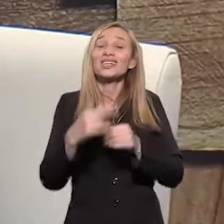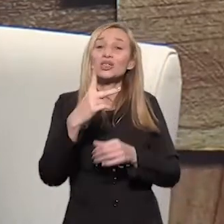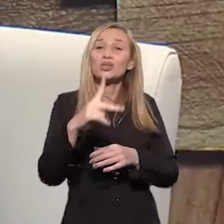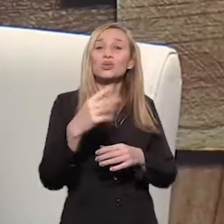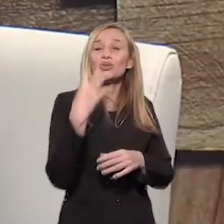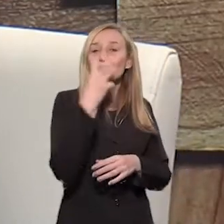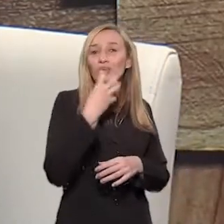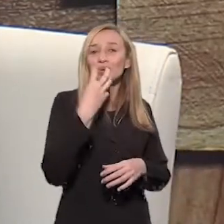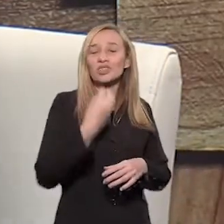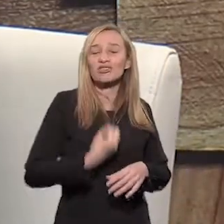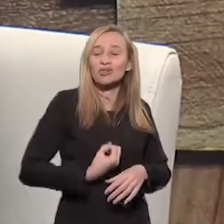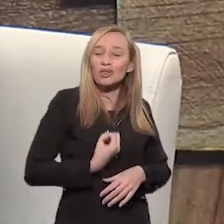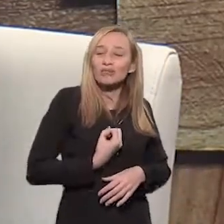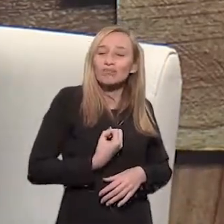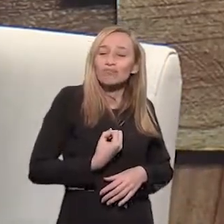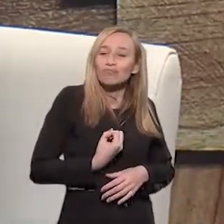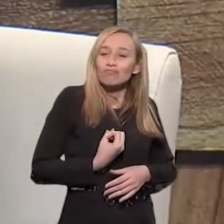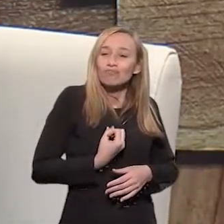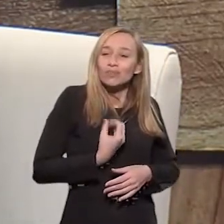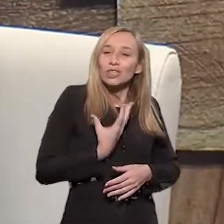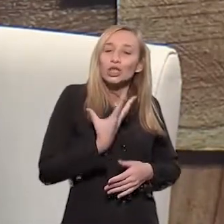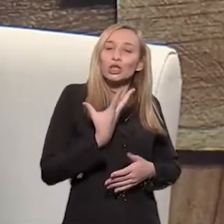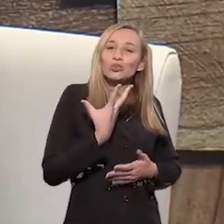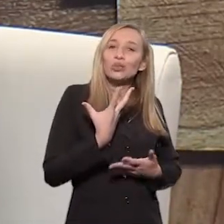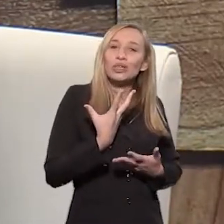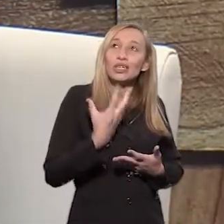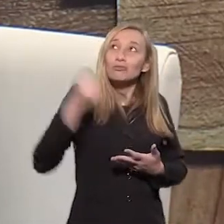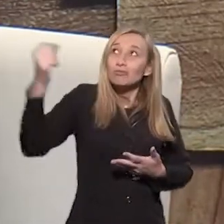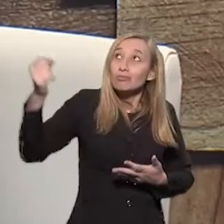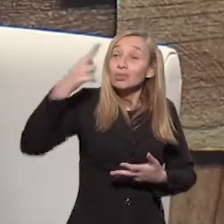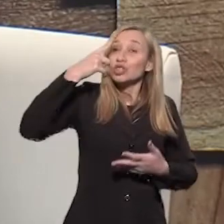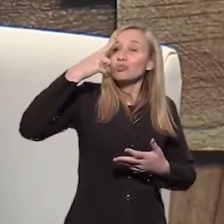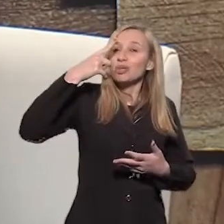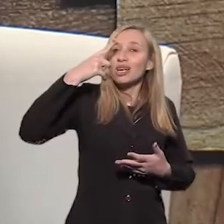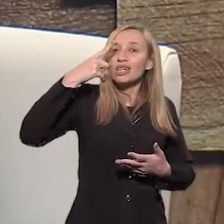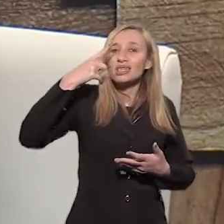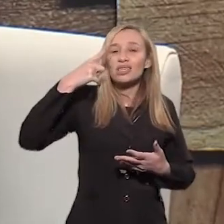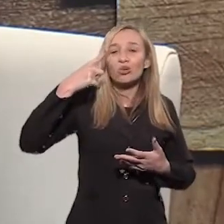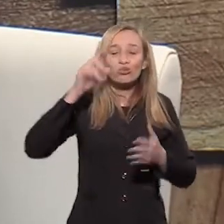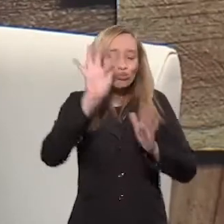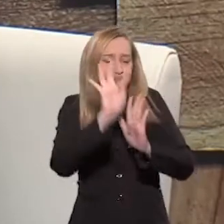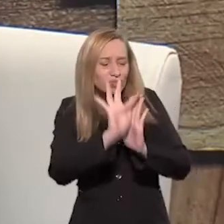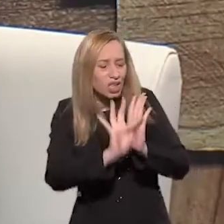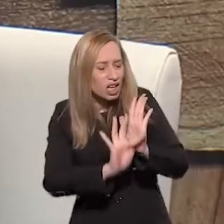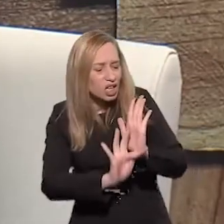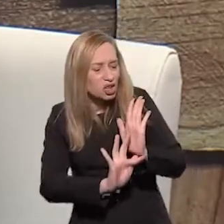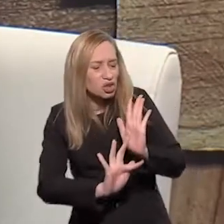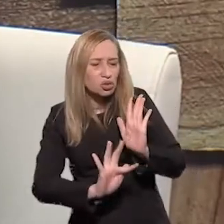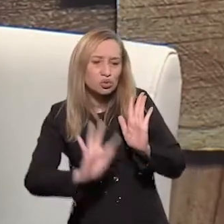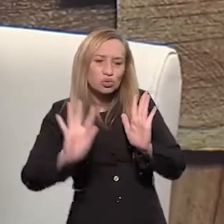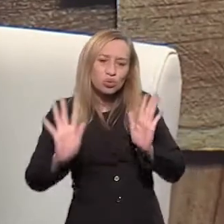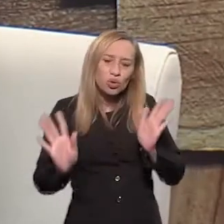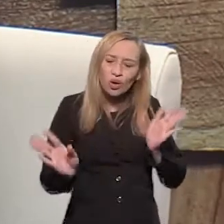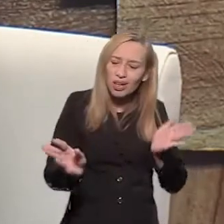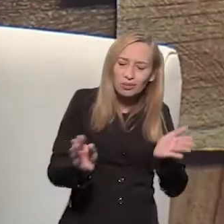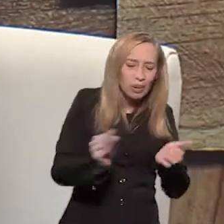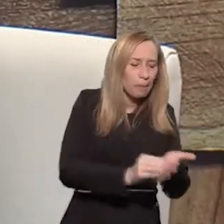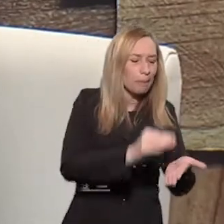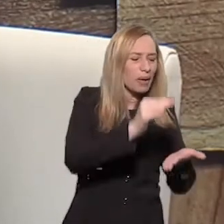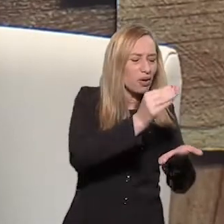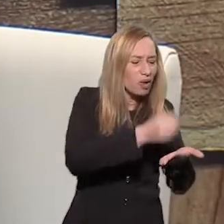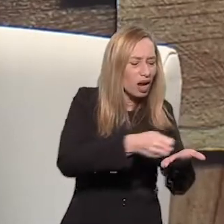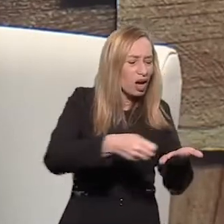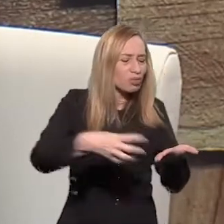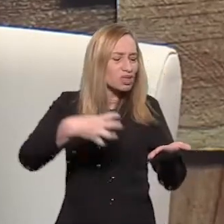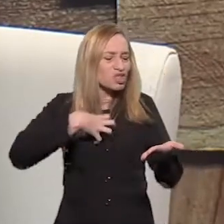compor a sua música, né? A sua inspiração para um determinado texto, colocar no papel